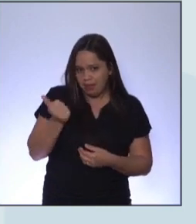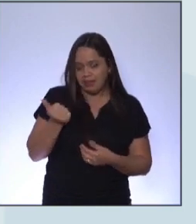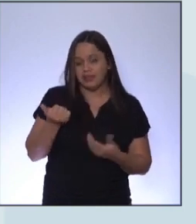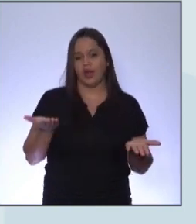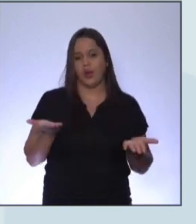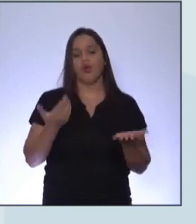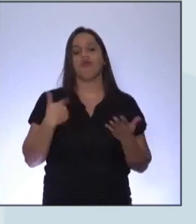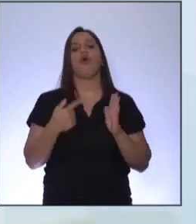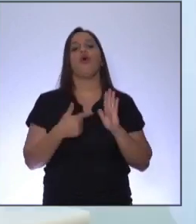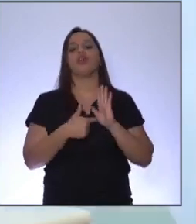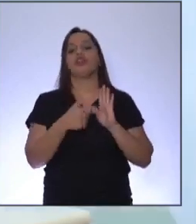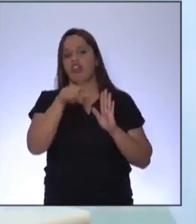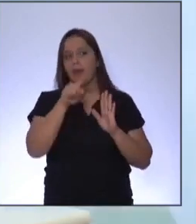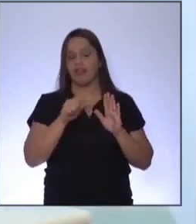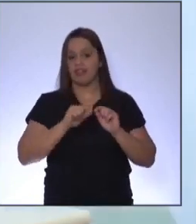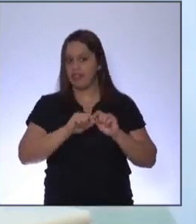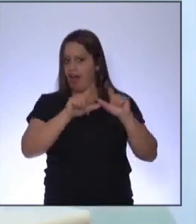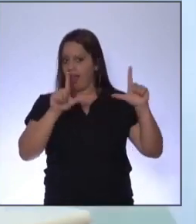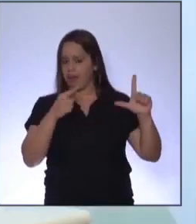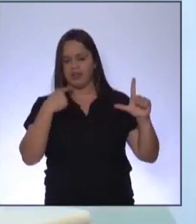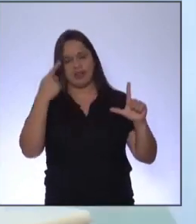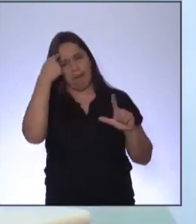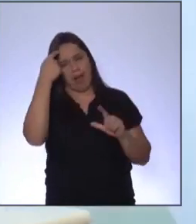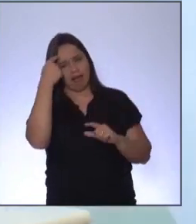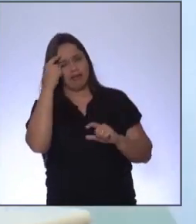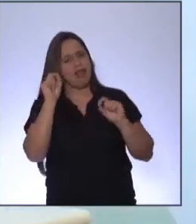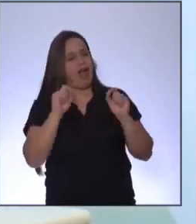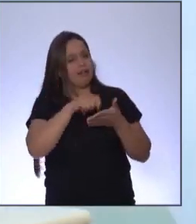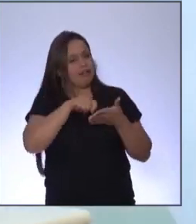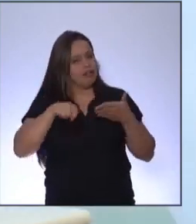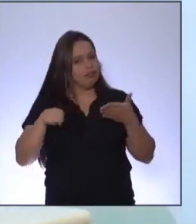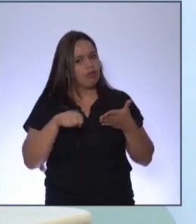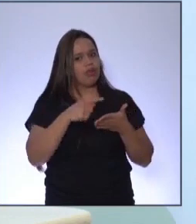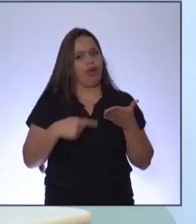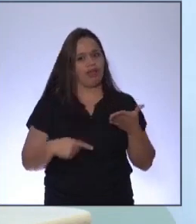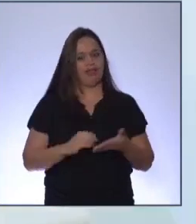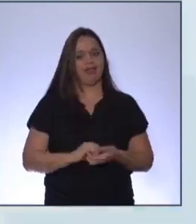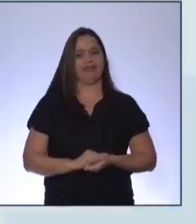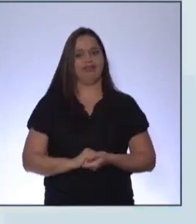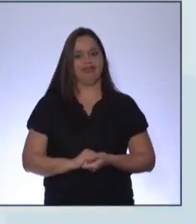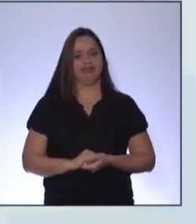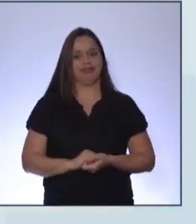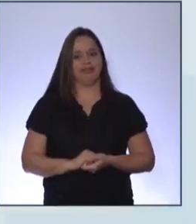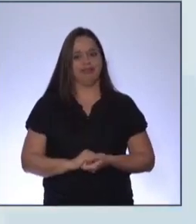aí 3 minutinhos para vocês pensarem e anotarem no caderno de vocês aí.